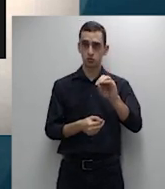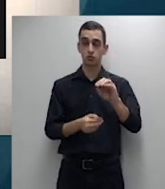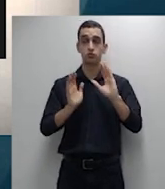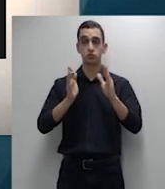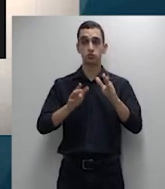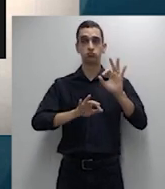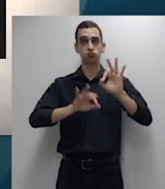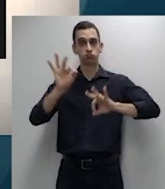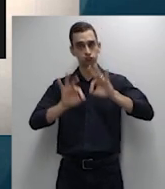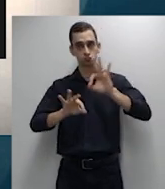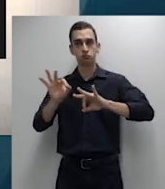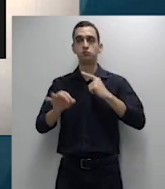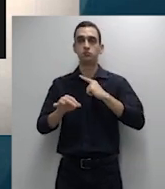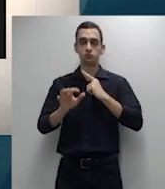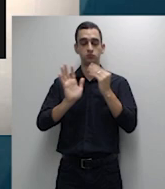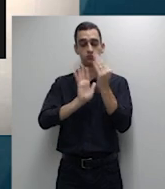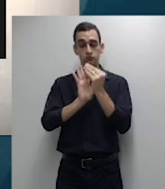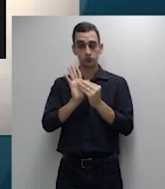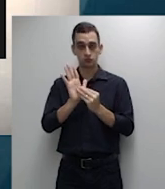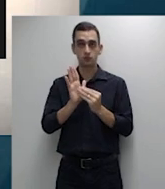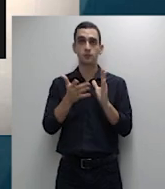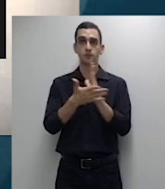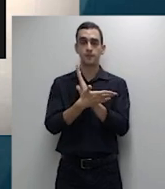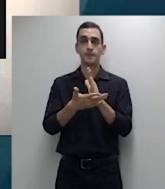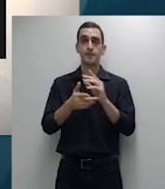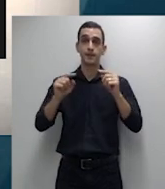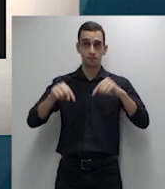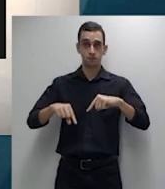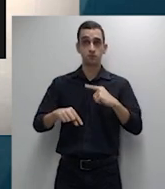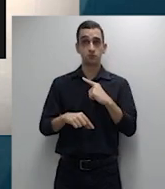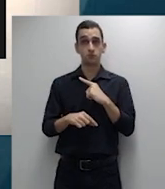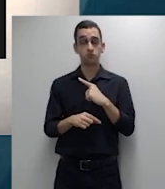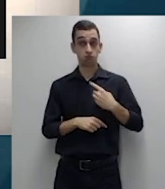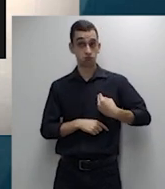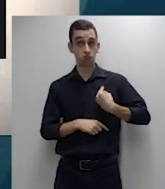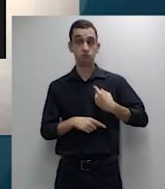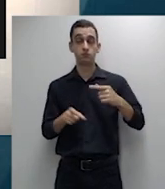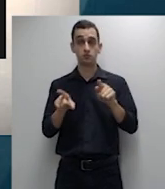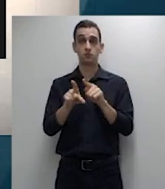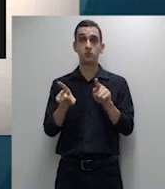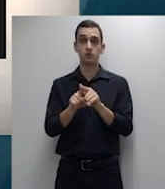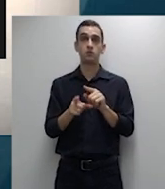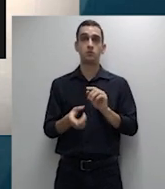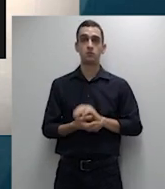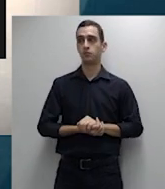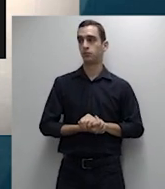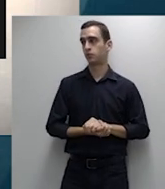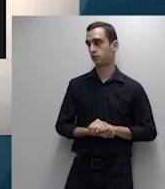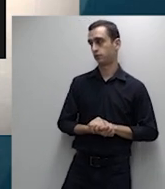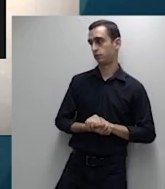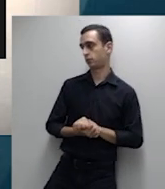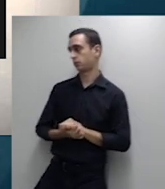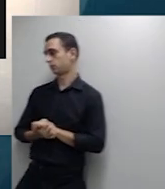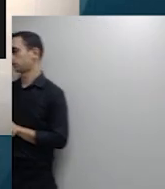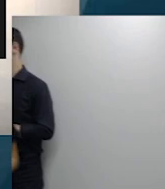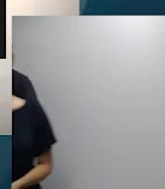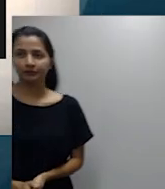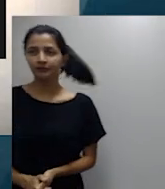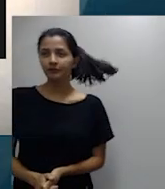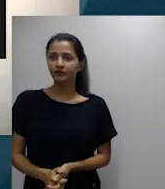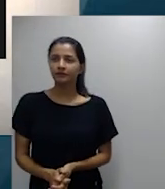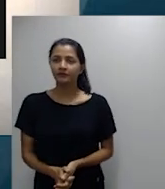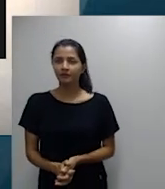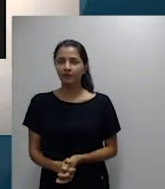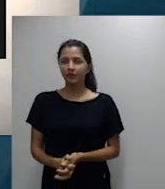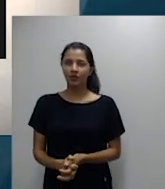feito exatamente aqui nessa ocasião então e aqui se diz exatamente o seguinte vou